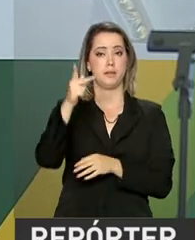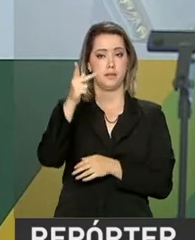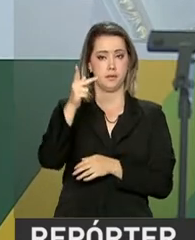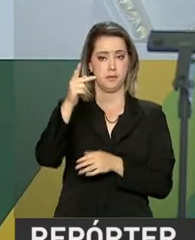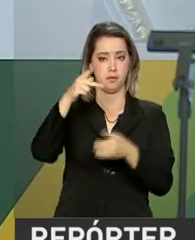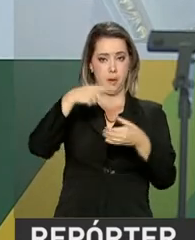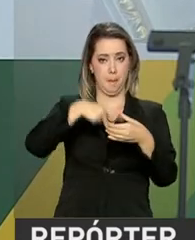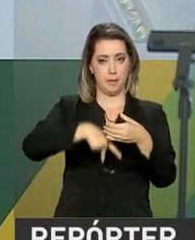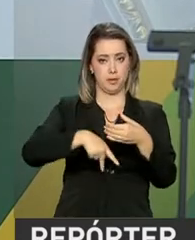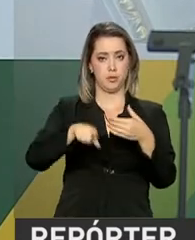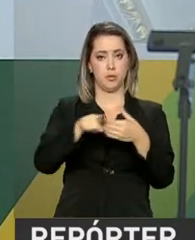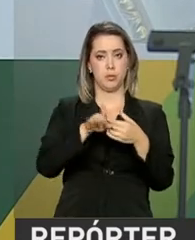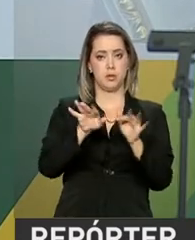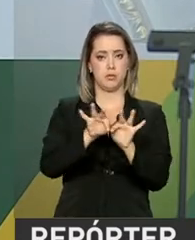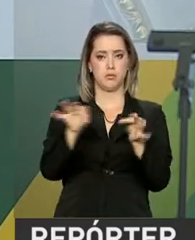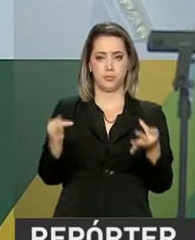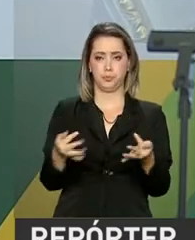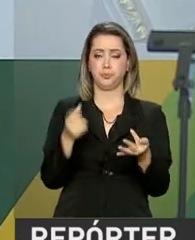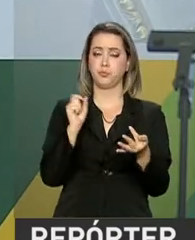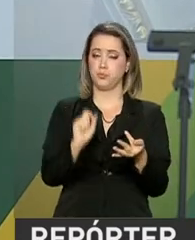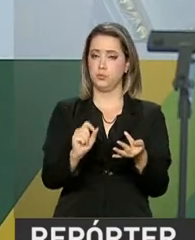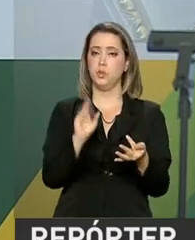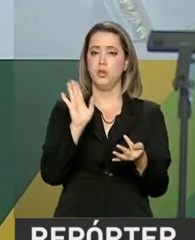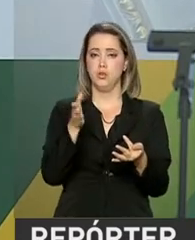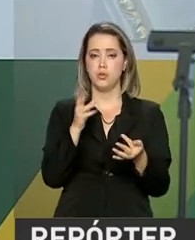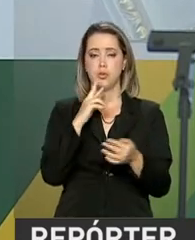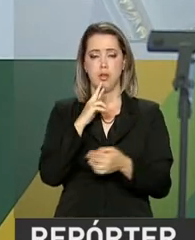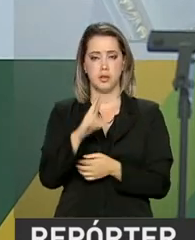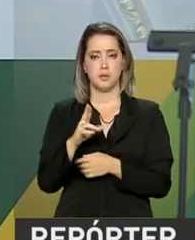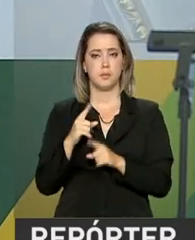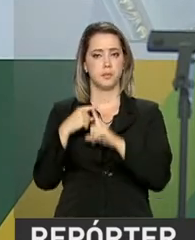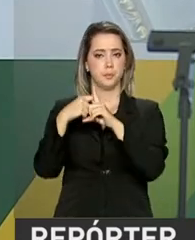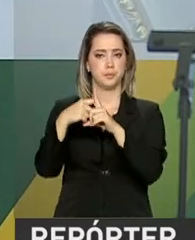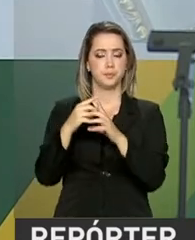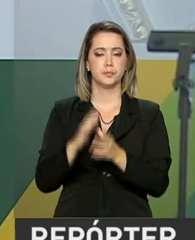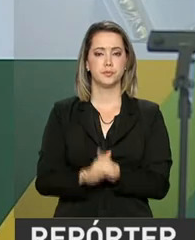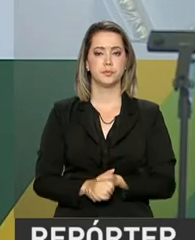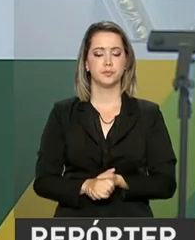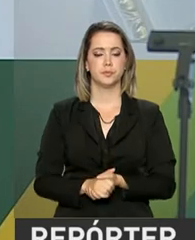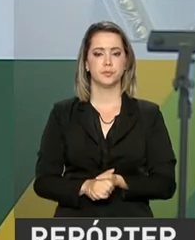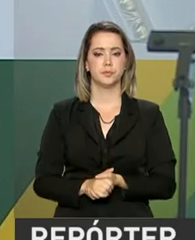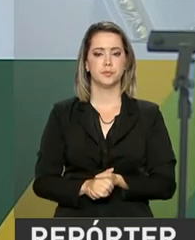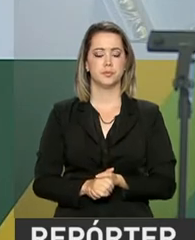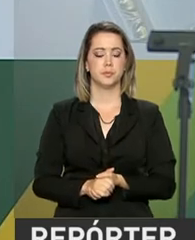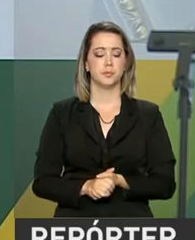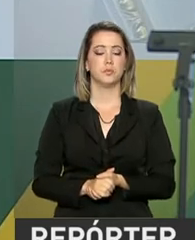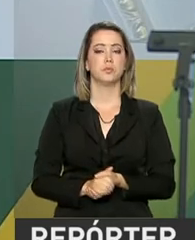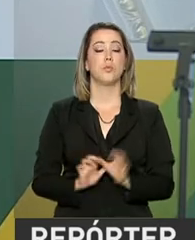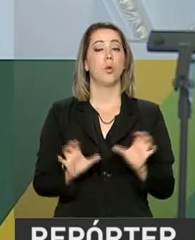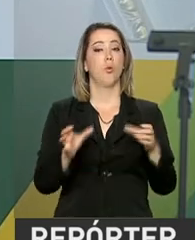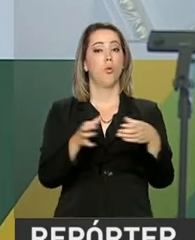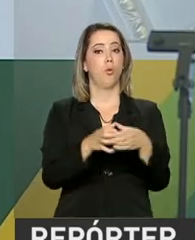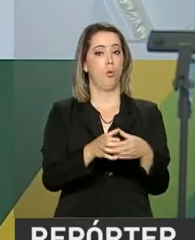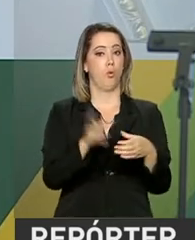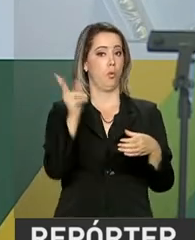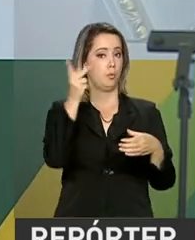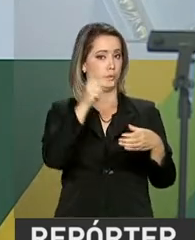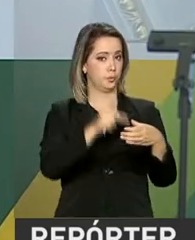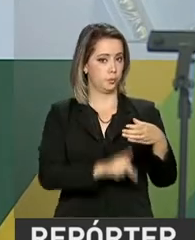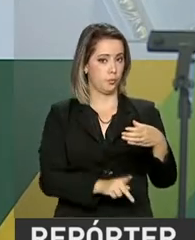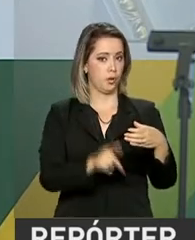de exploração de petróleo que segundo ele já deram resultados positivos no setor de petróleo e gás a nova lei aprovada